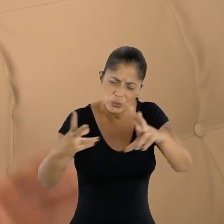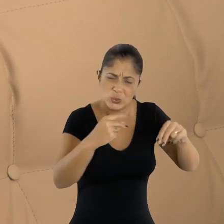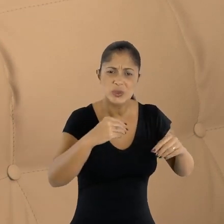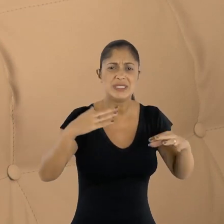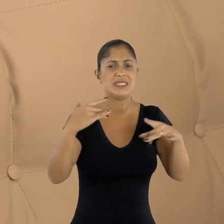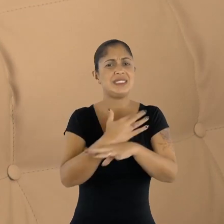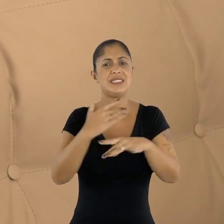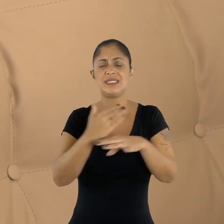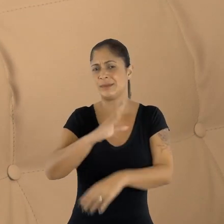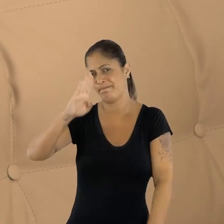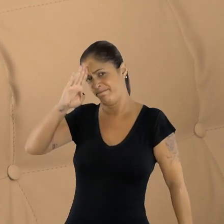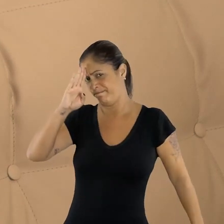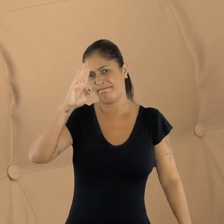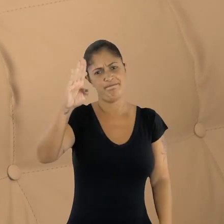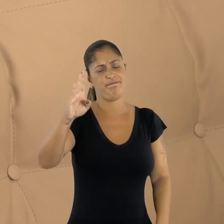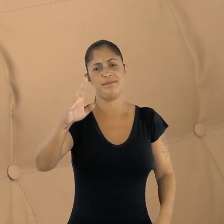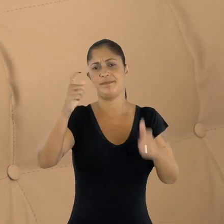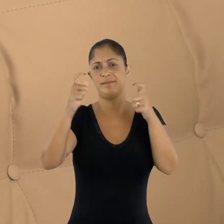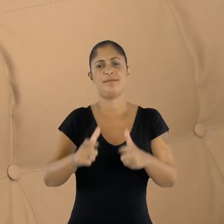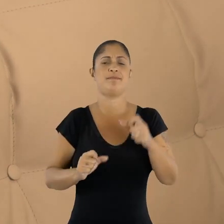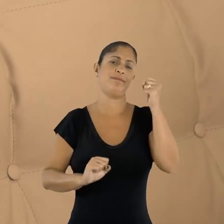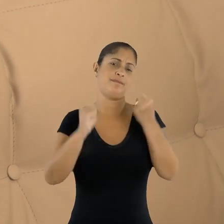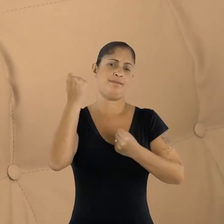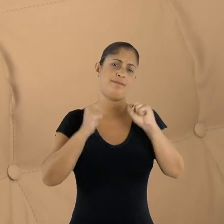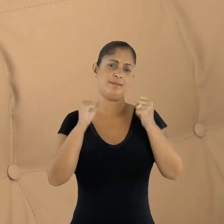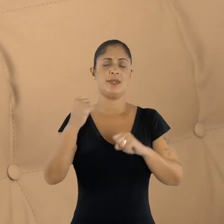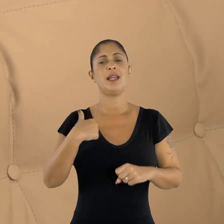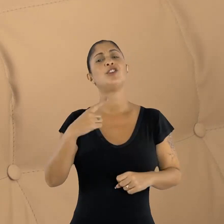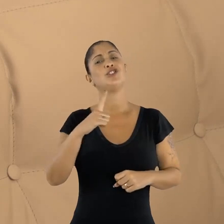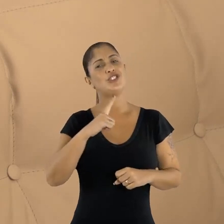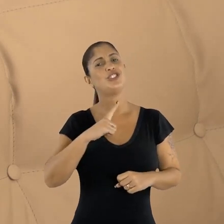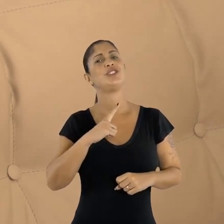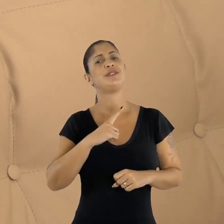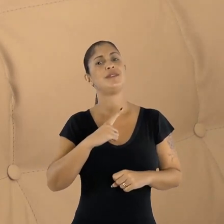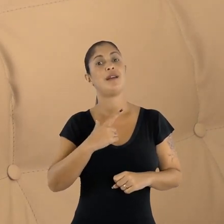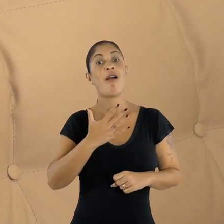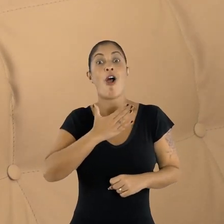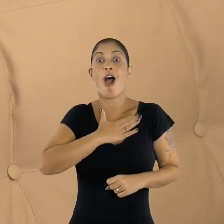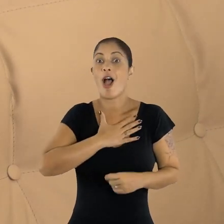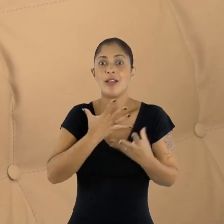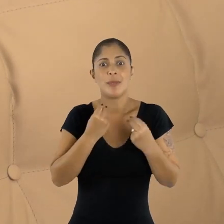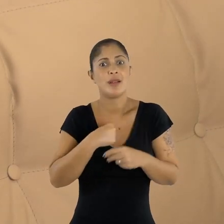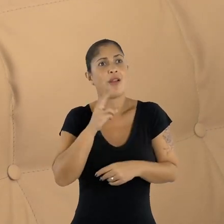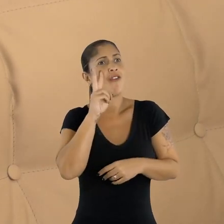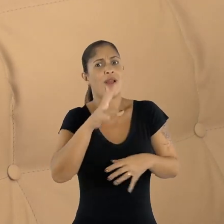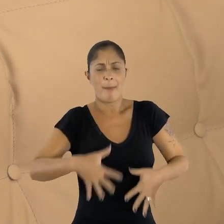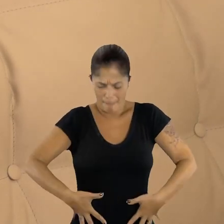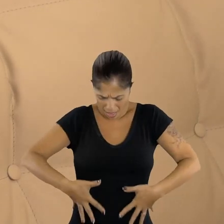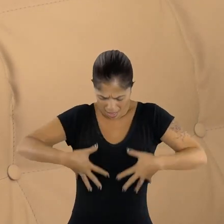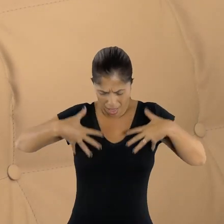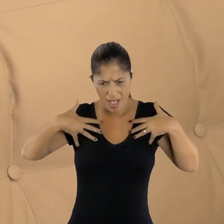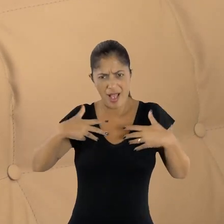São Bernardo é o berço, né, das montadoras. E eu tinha assim, um apreço por isso, porque eu via